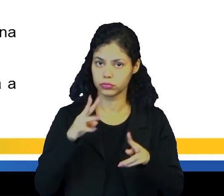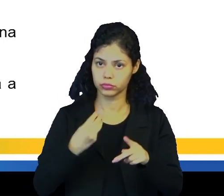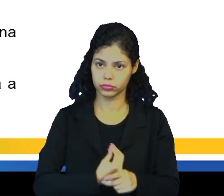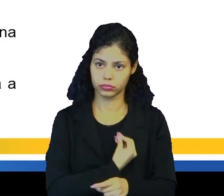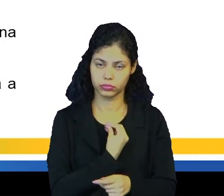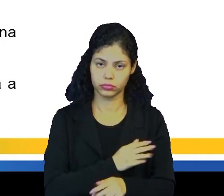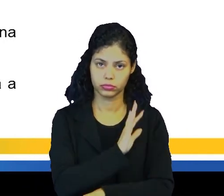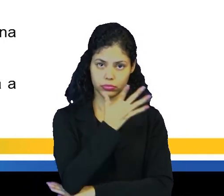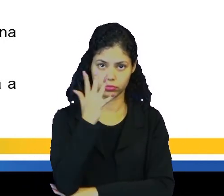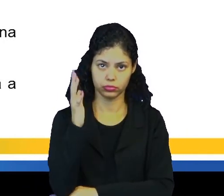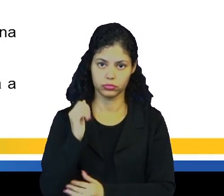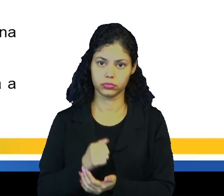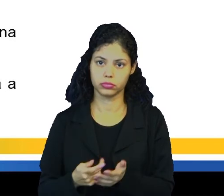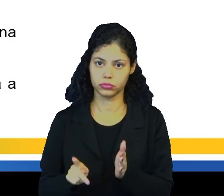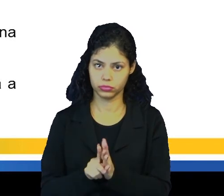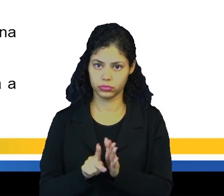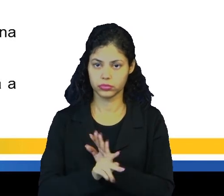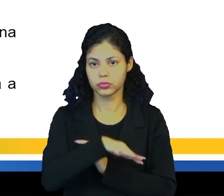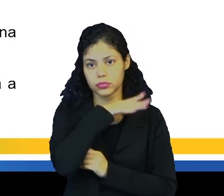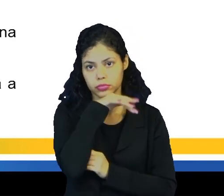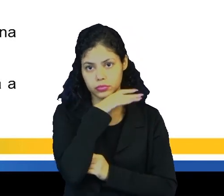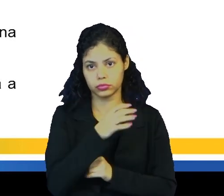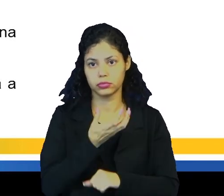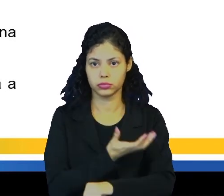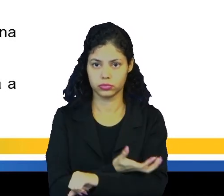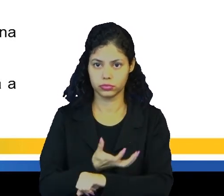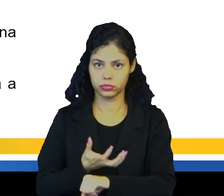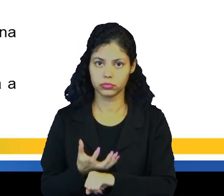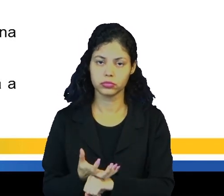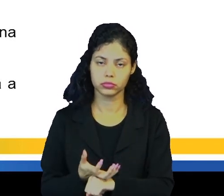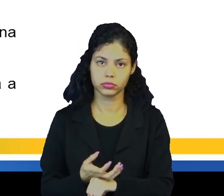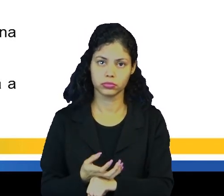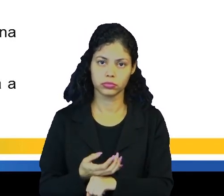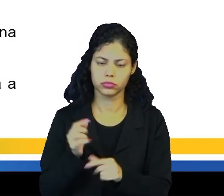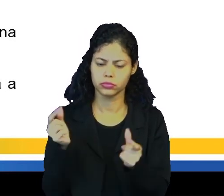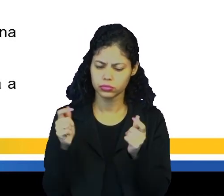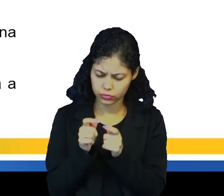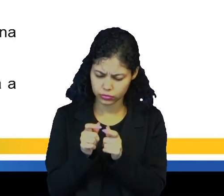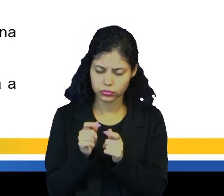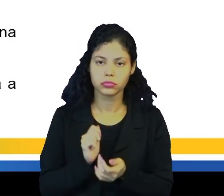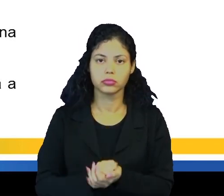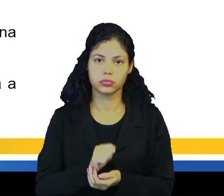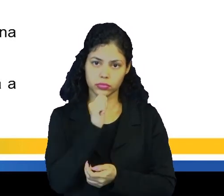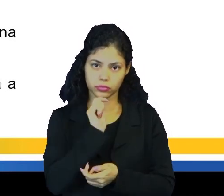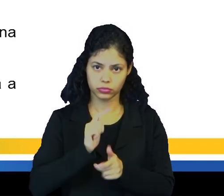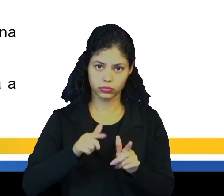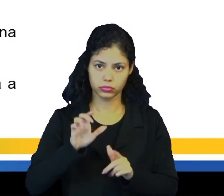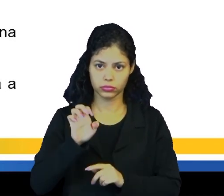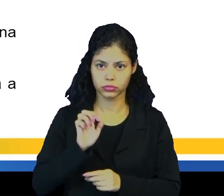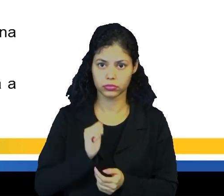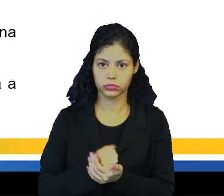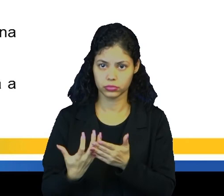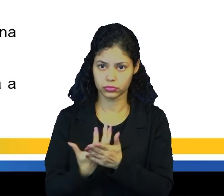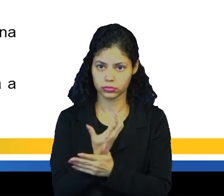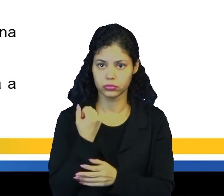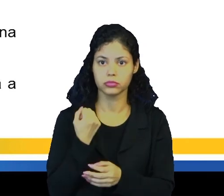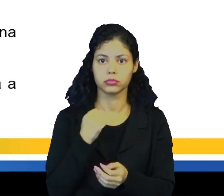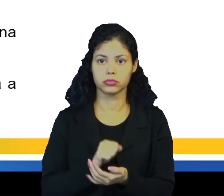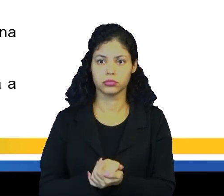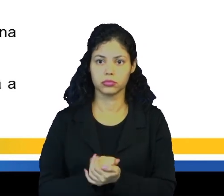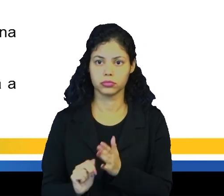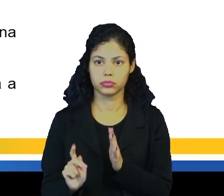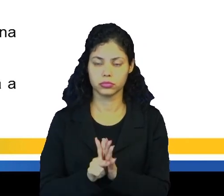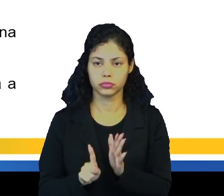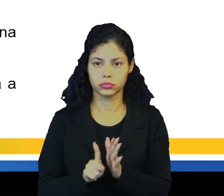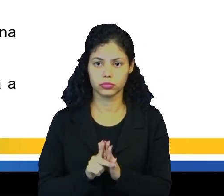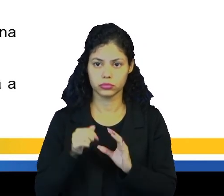na natureza, incluindo as espécies animais, vegetais e os micro-organismos. Letra E. A retirada de determinada espécie